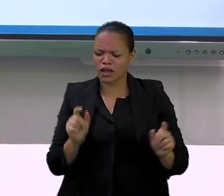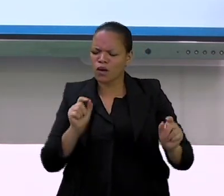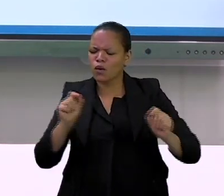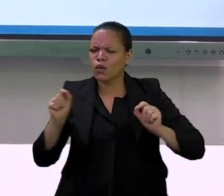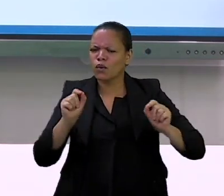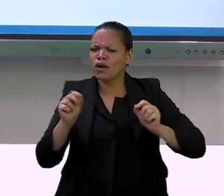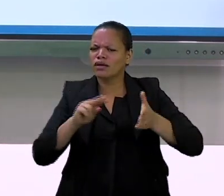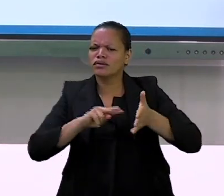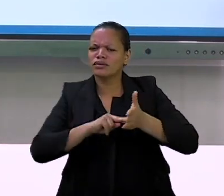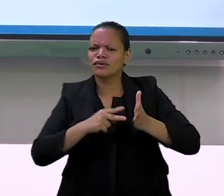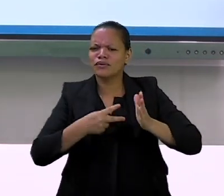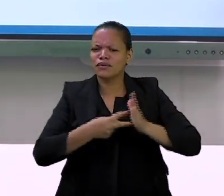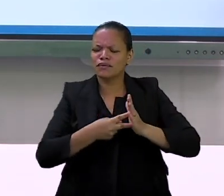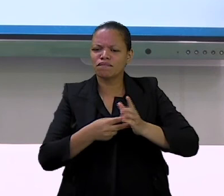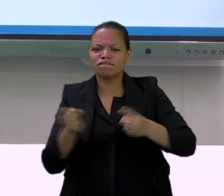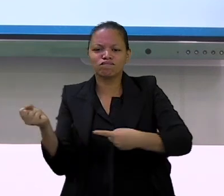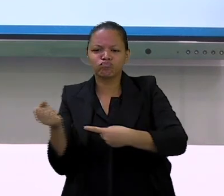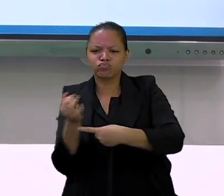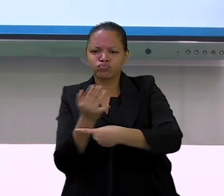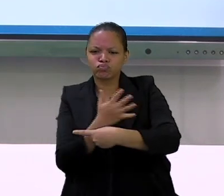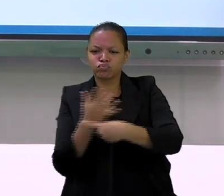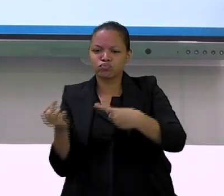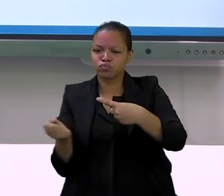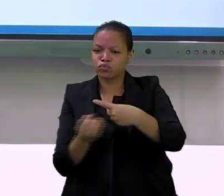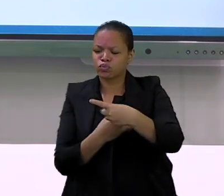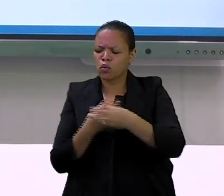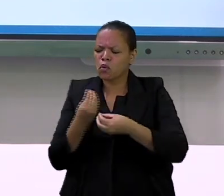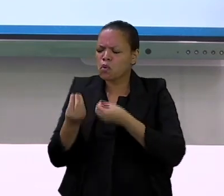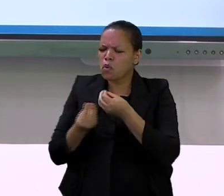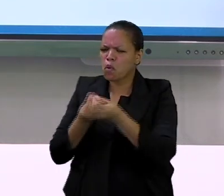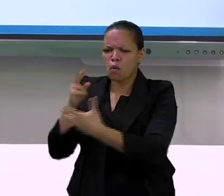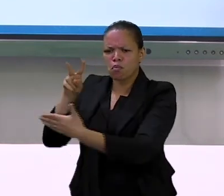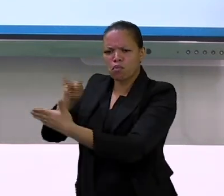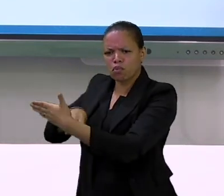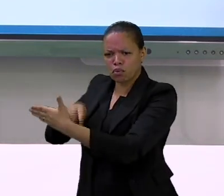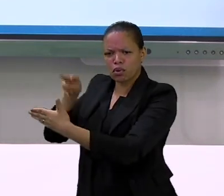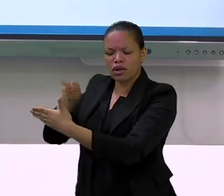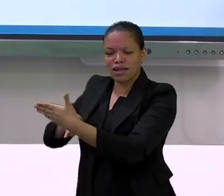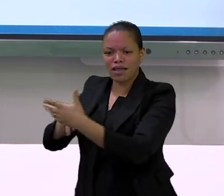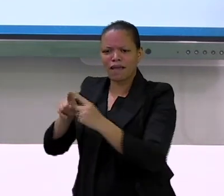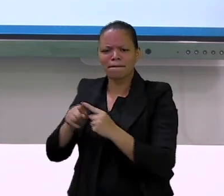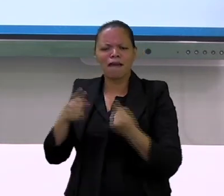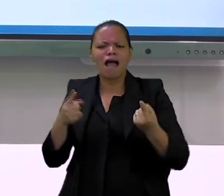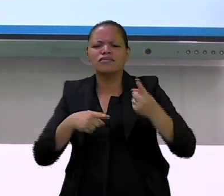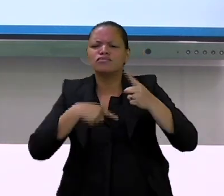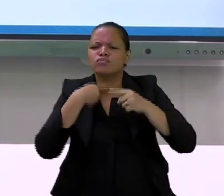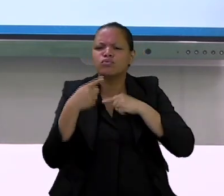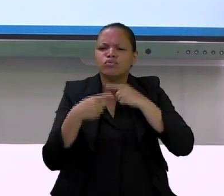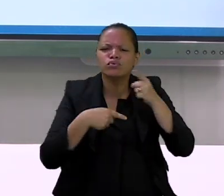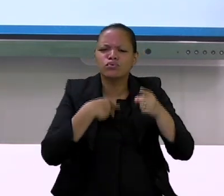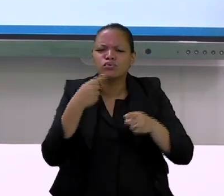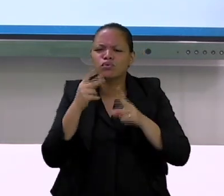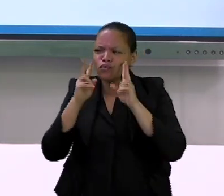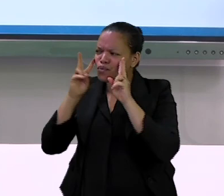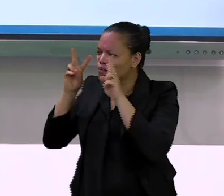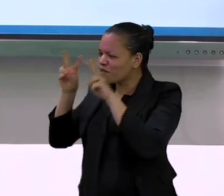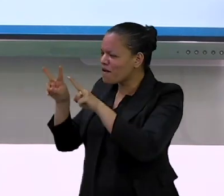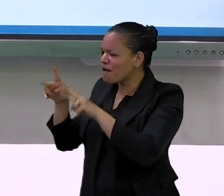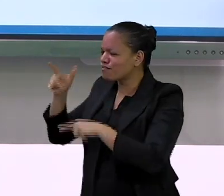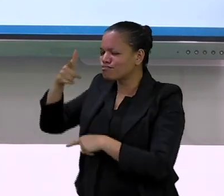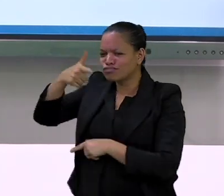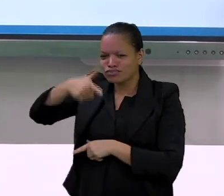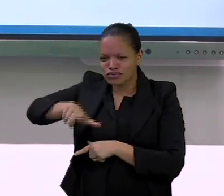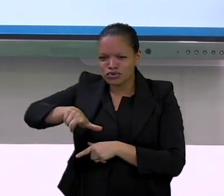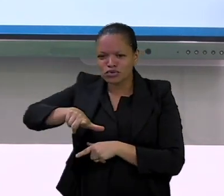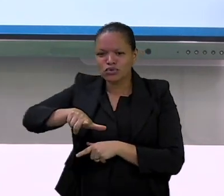frações, como se faz essa leitura, mas se tiver ficado alguma dúvida, você pode assistir essa aula novamente, pode tirar